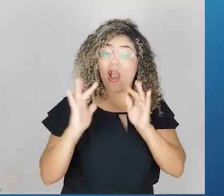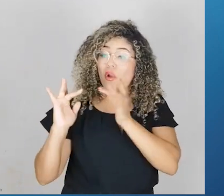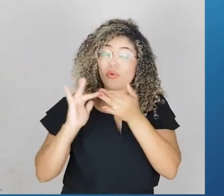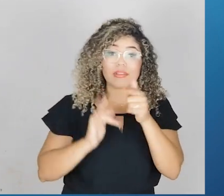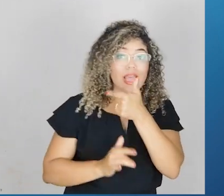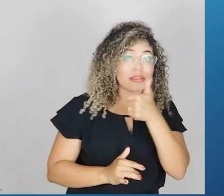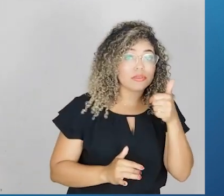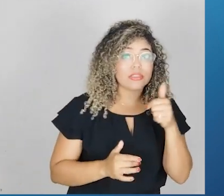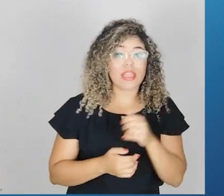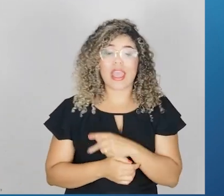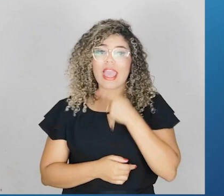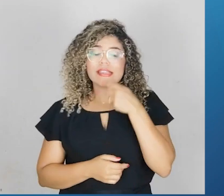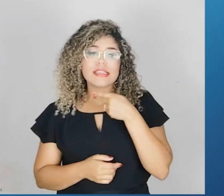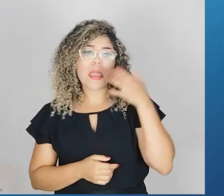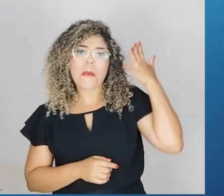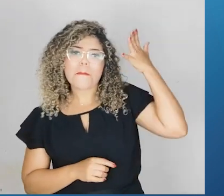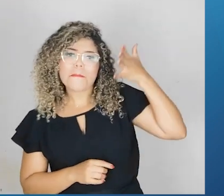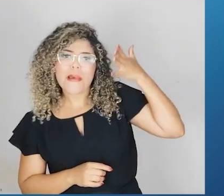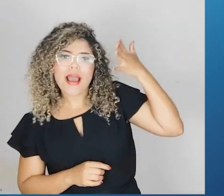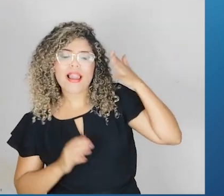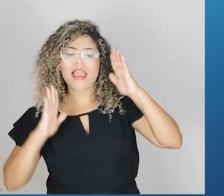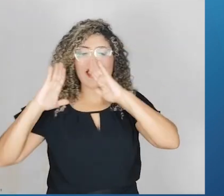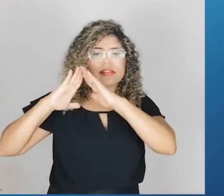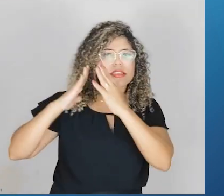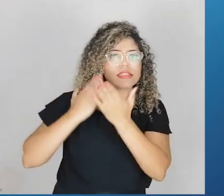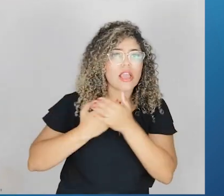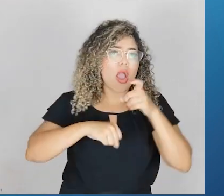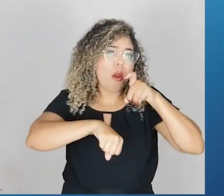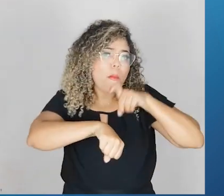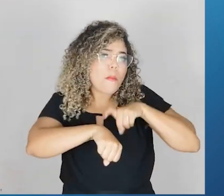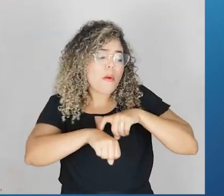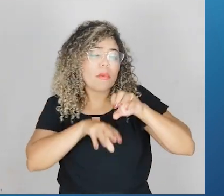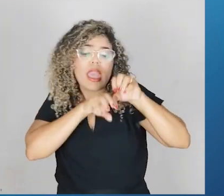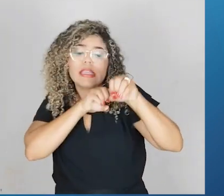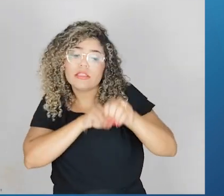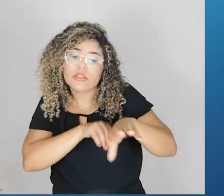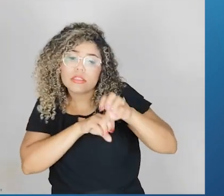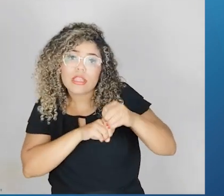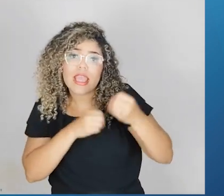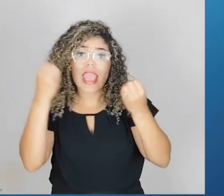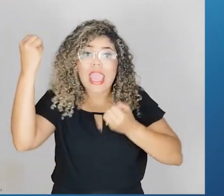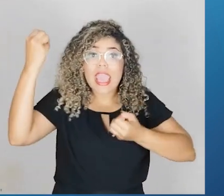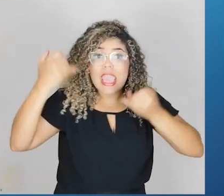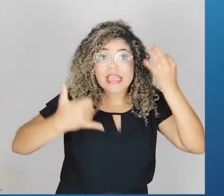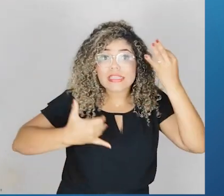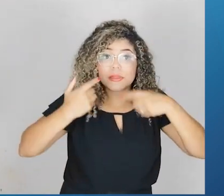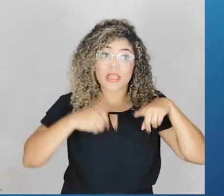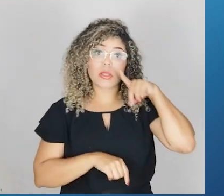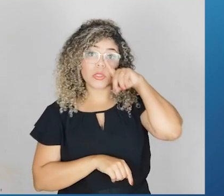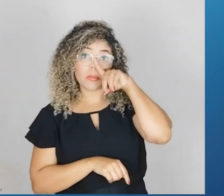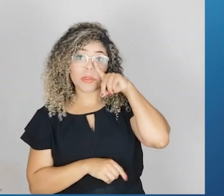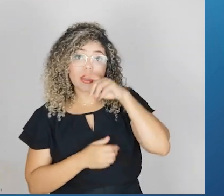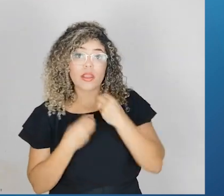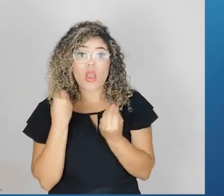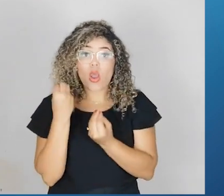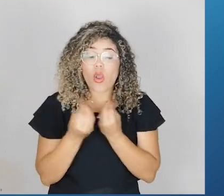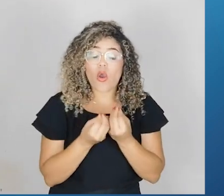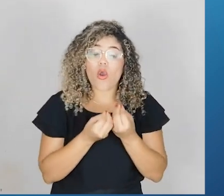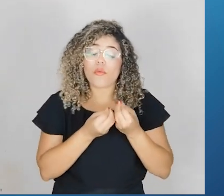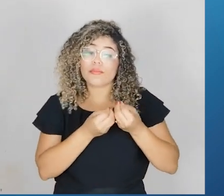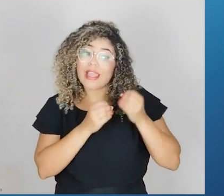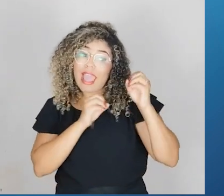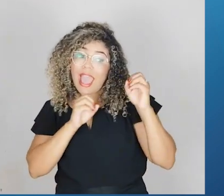nós estamos falando de palestras em escolas, momentos educativos, explanação dos riscos, como uma forma educativa